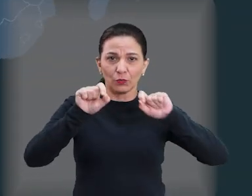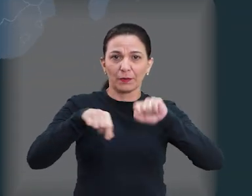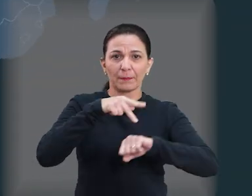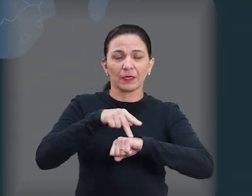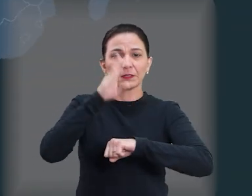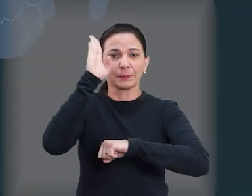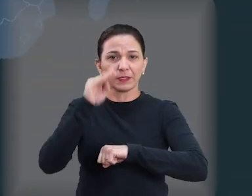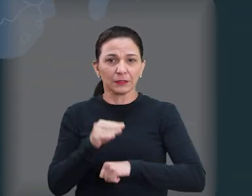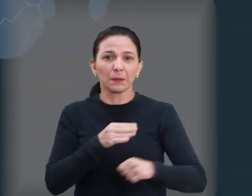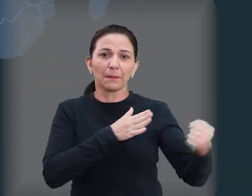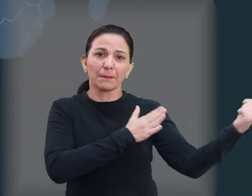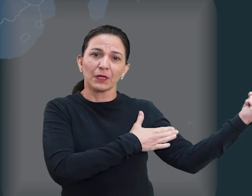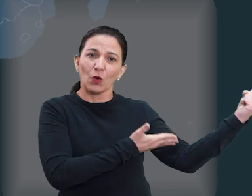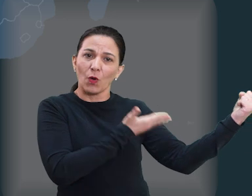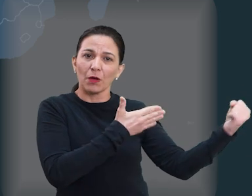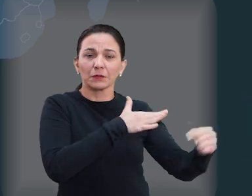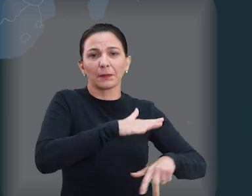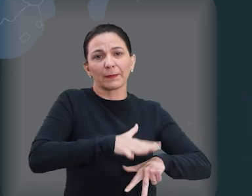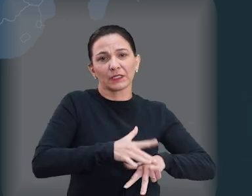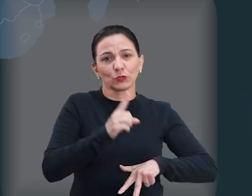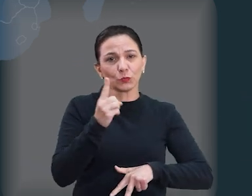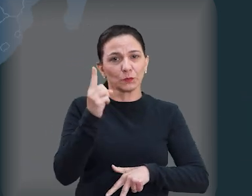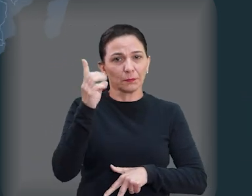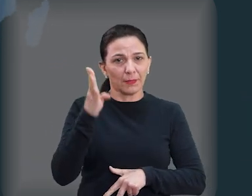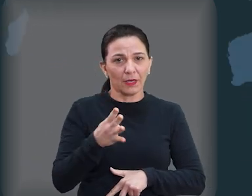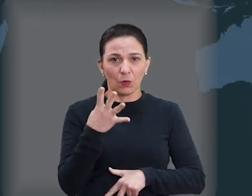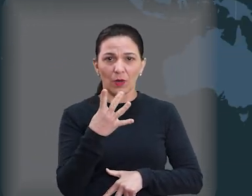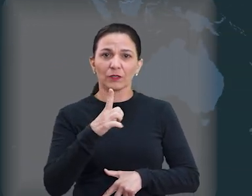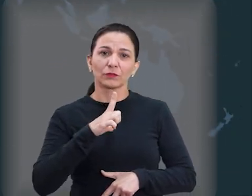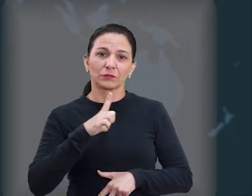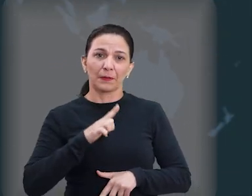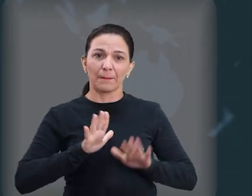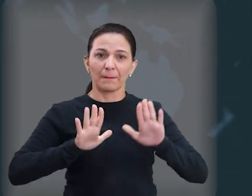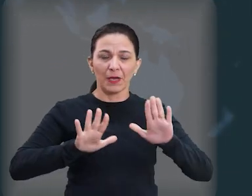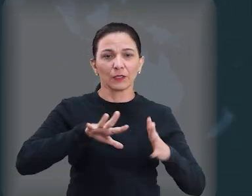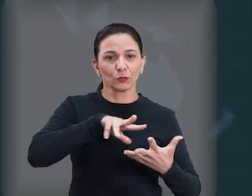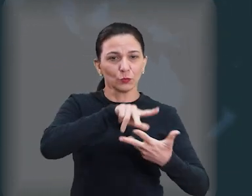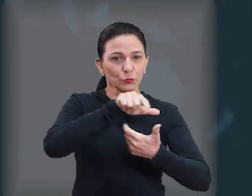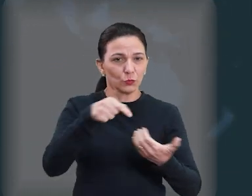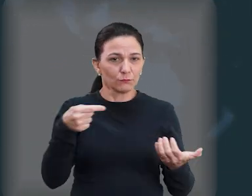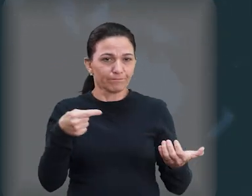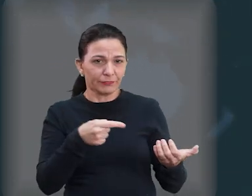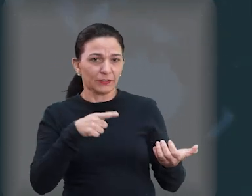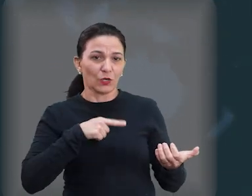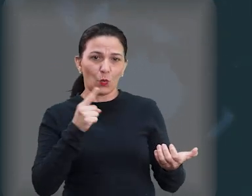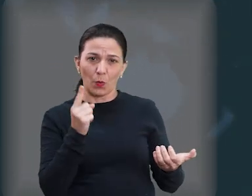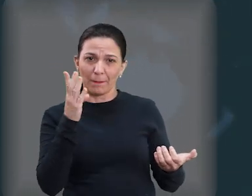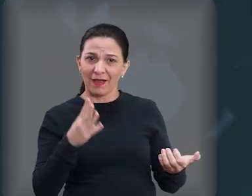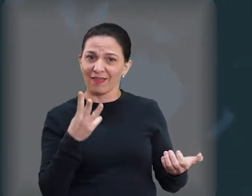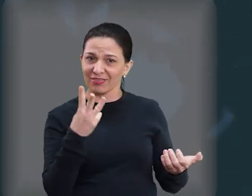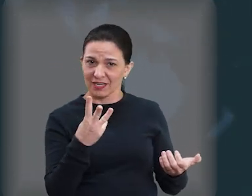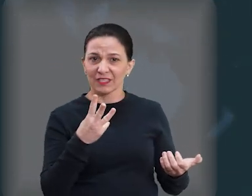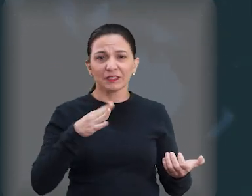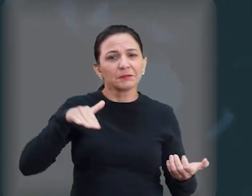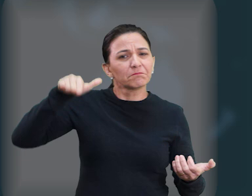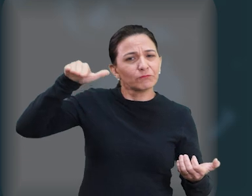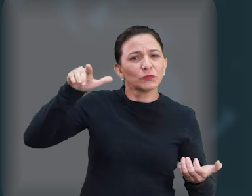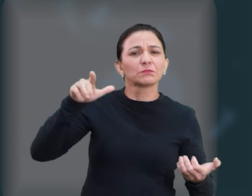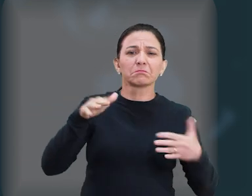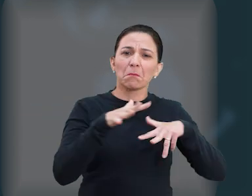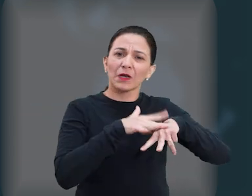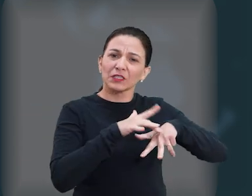uma a cada quatro pessoas a doença atinge um em cada três adultos em todo o